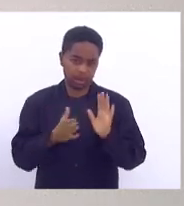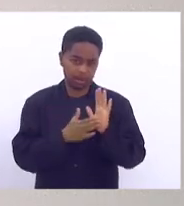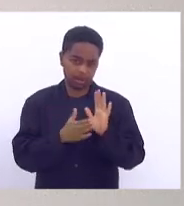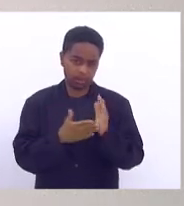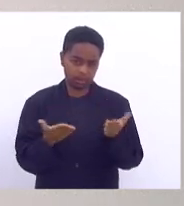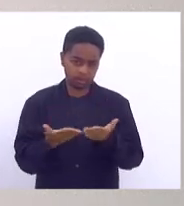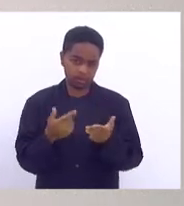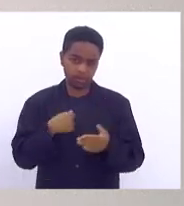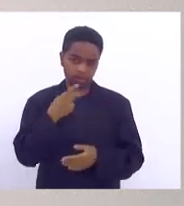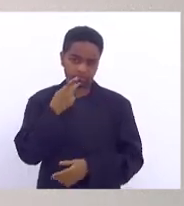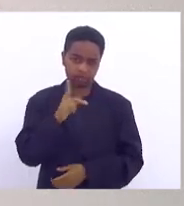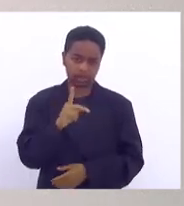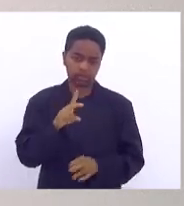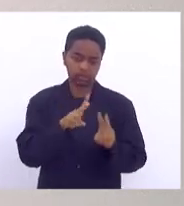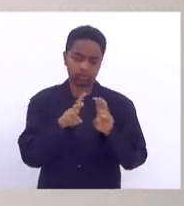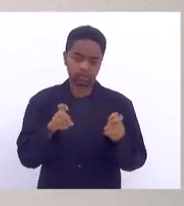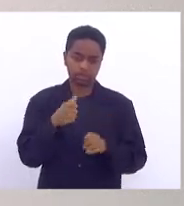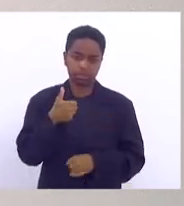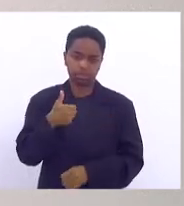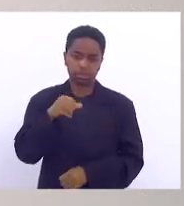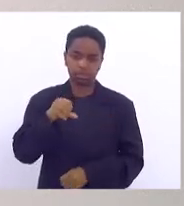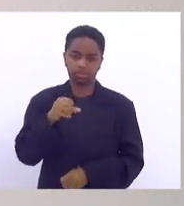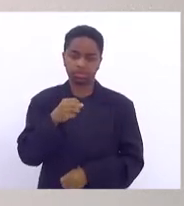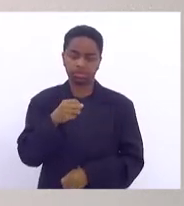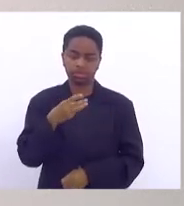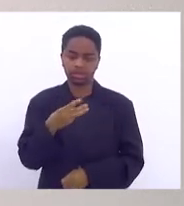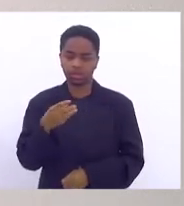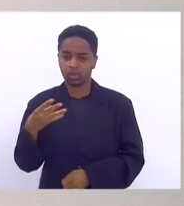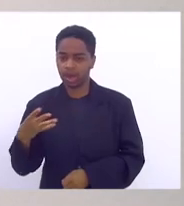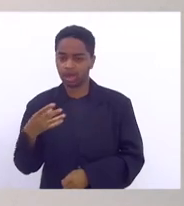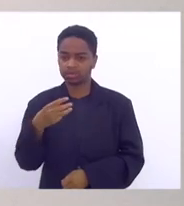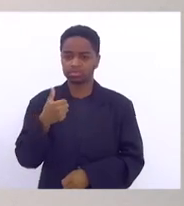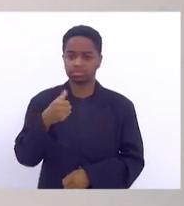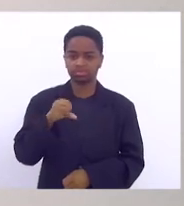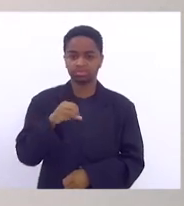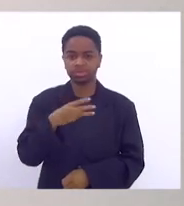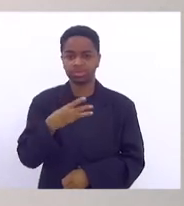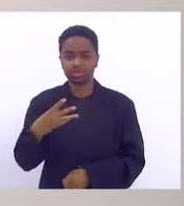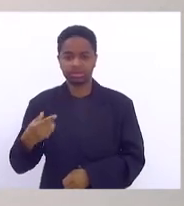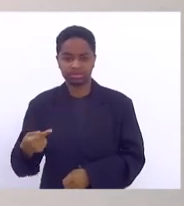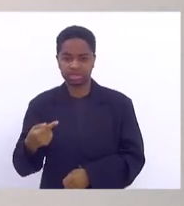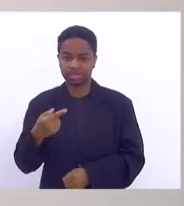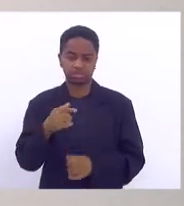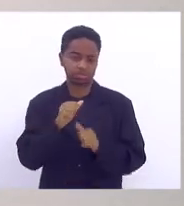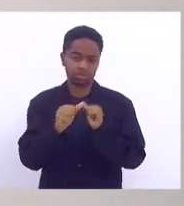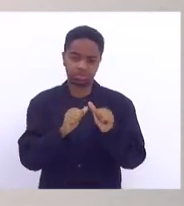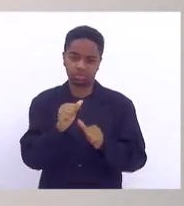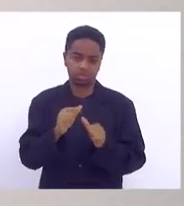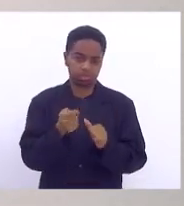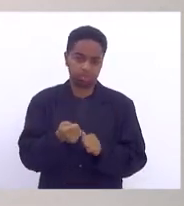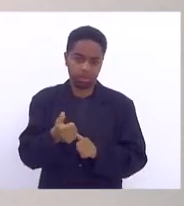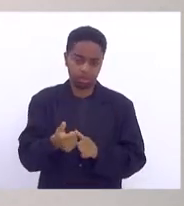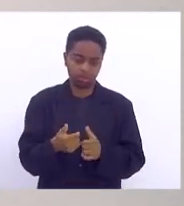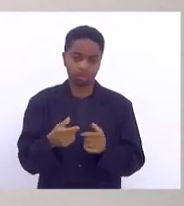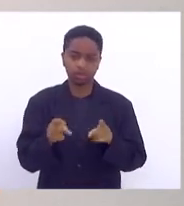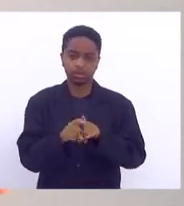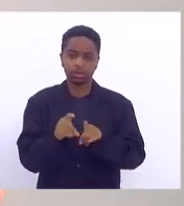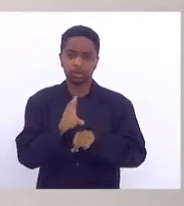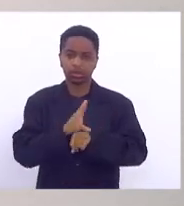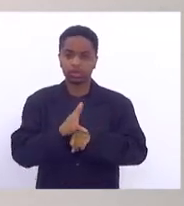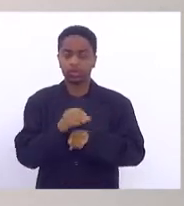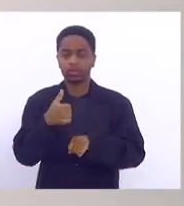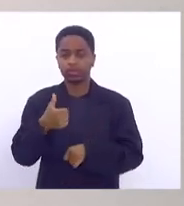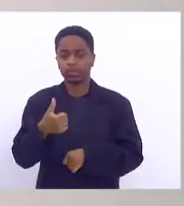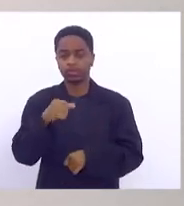falar da Constituição de de 34 a de 37 não deve ser grande coisa nesse particular não vou falar da Constituição